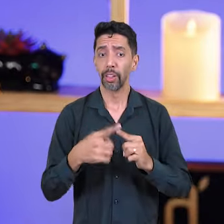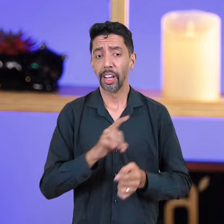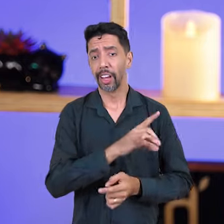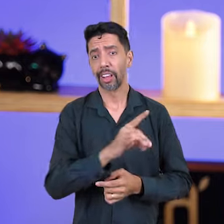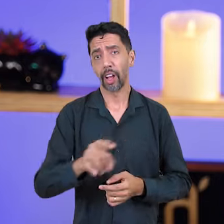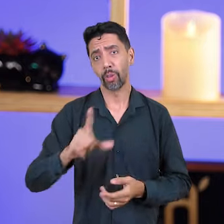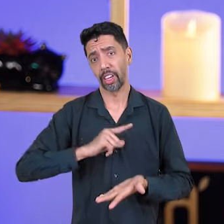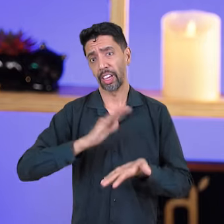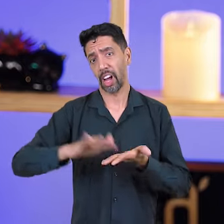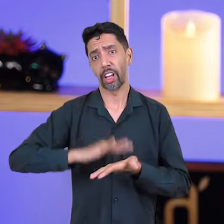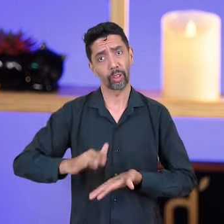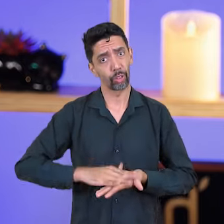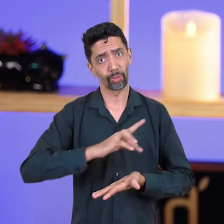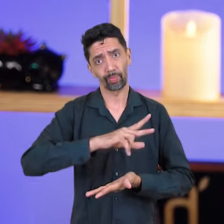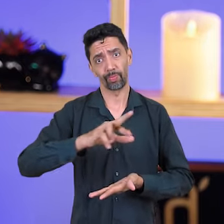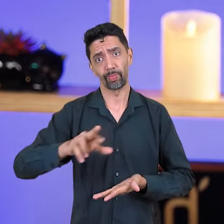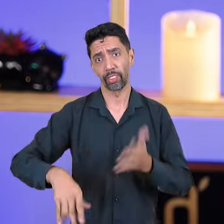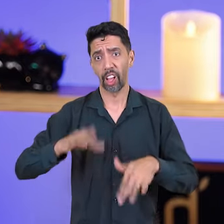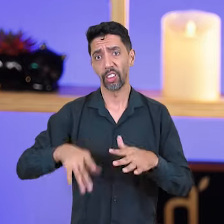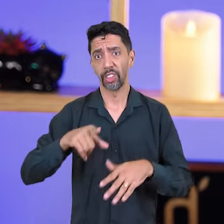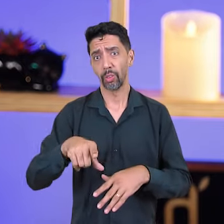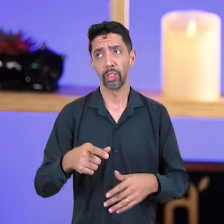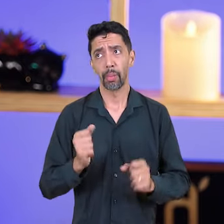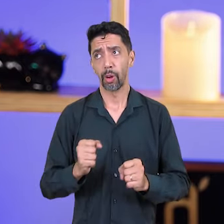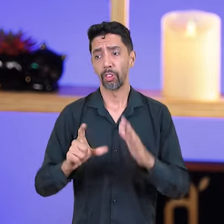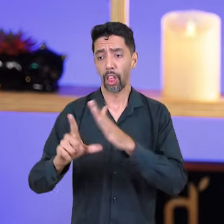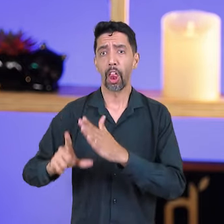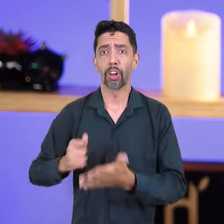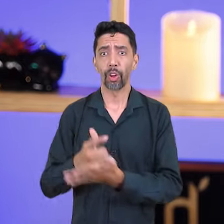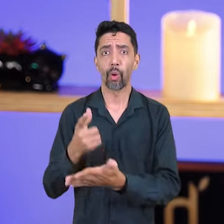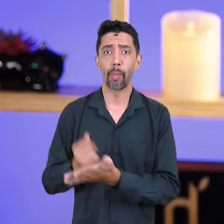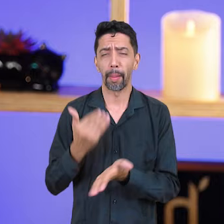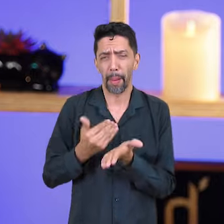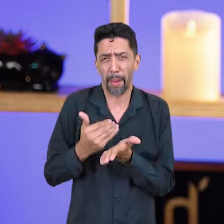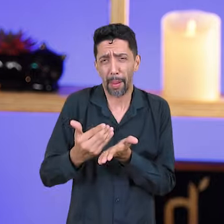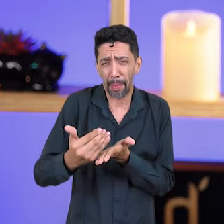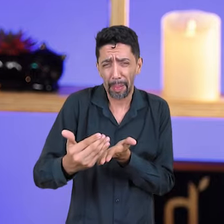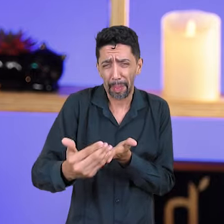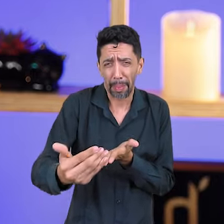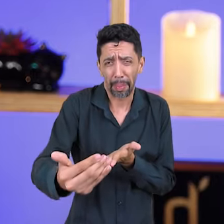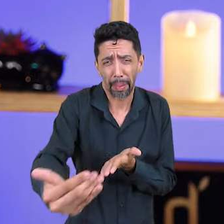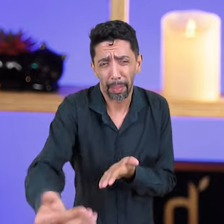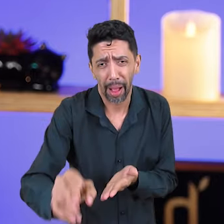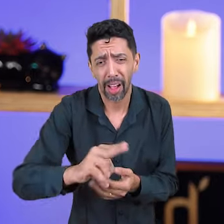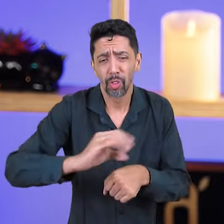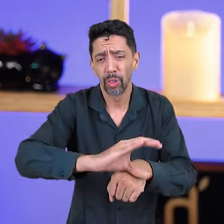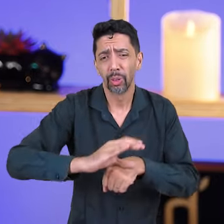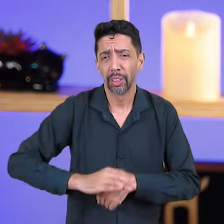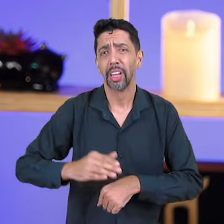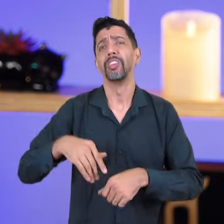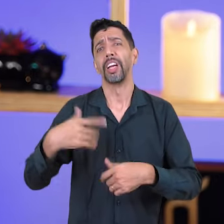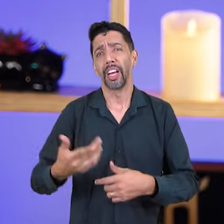são diversos. E as possibilidades de compras a prazos, usando o crédito, construindo mais dívidas,